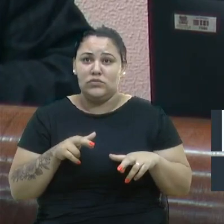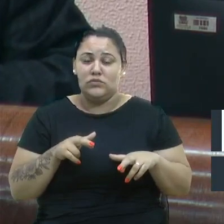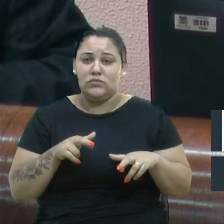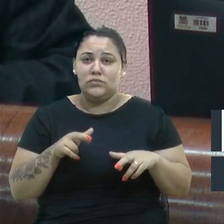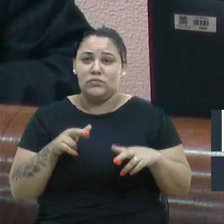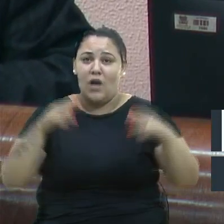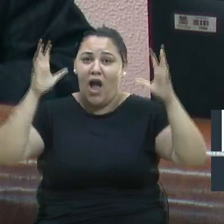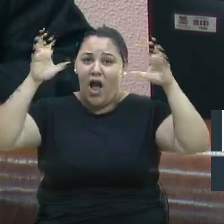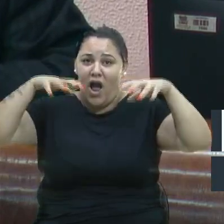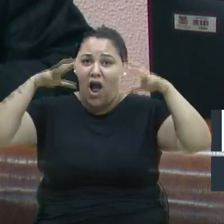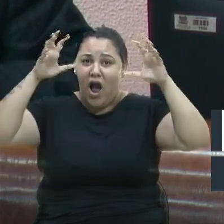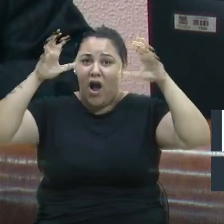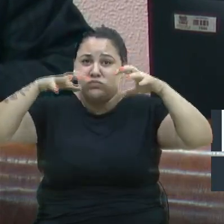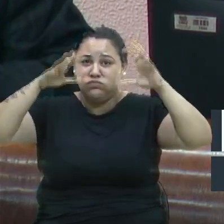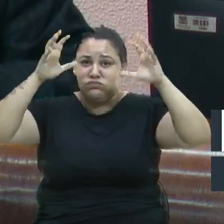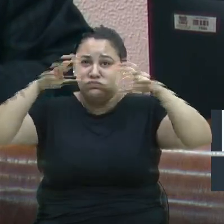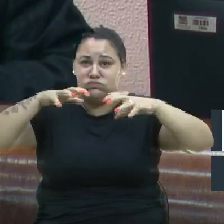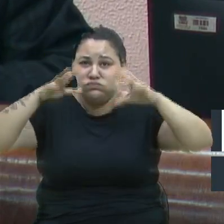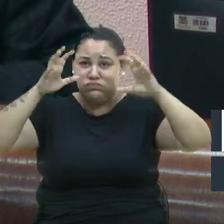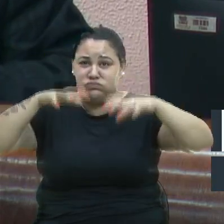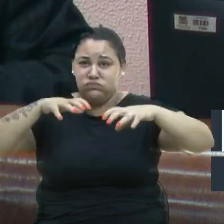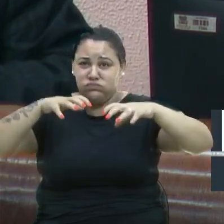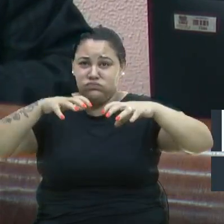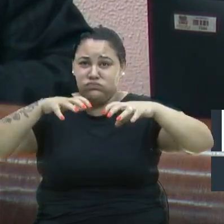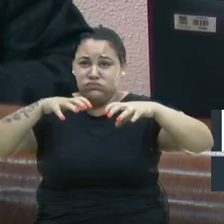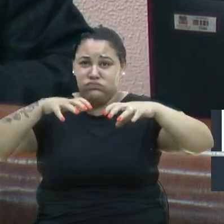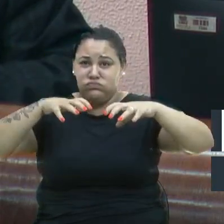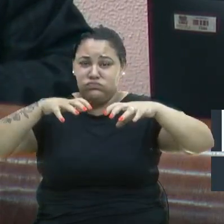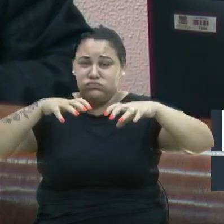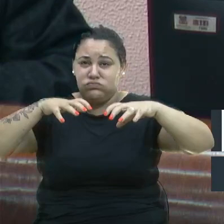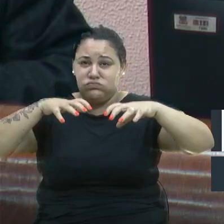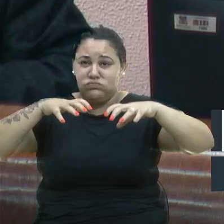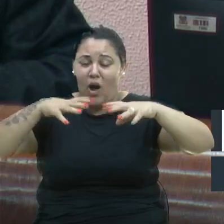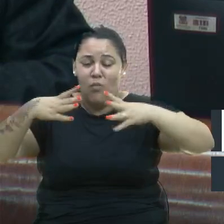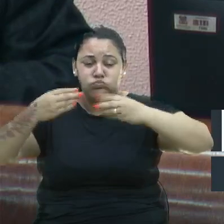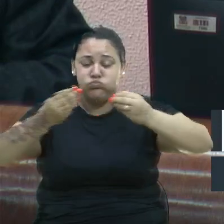transtorno. É buraco em todas as cidades do Rio